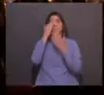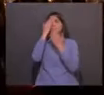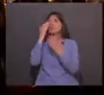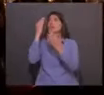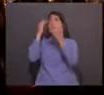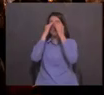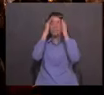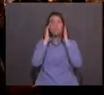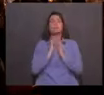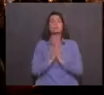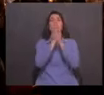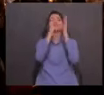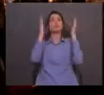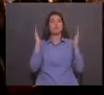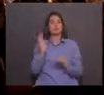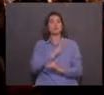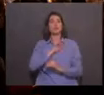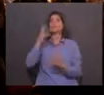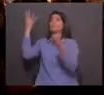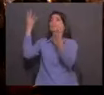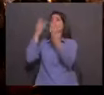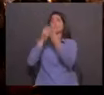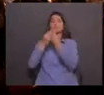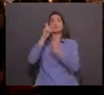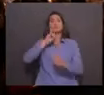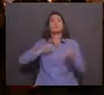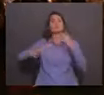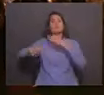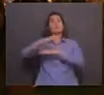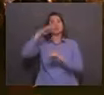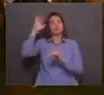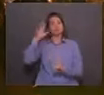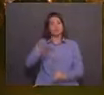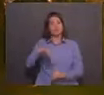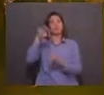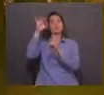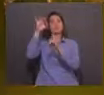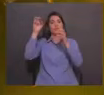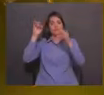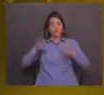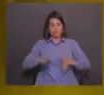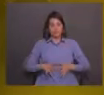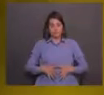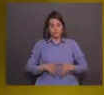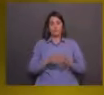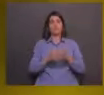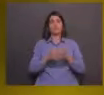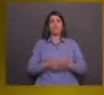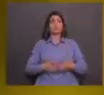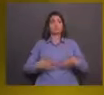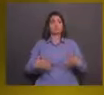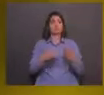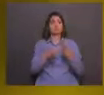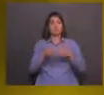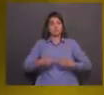Maria, piena di grazia, il Signore è con te. Tu sei benedetta fra le donne e benedetto il frutto